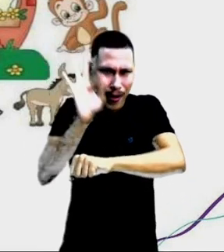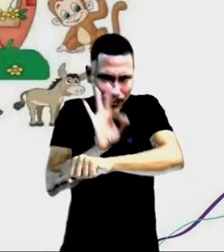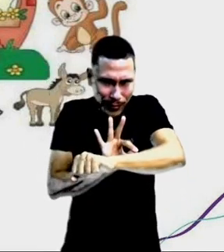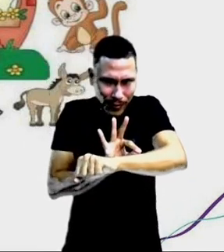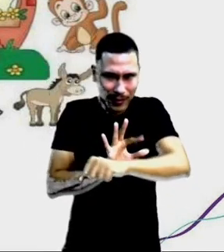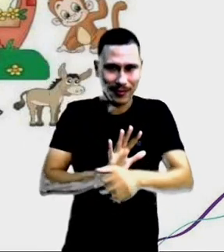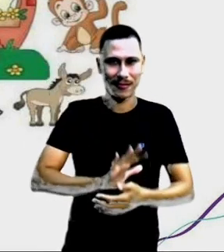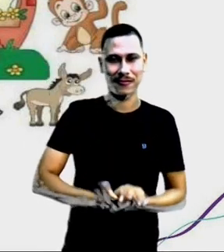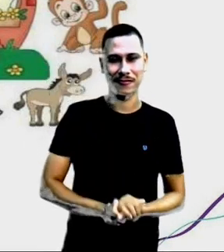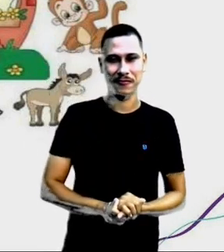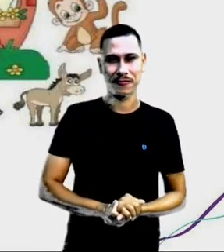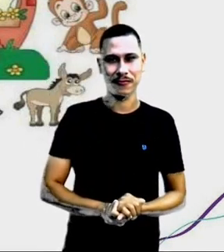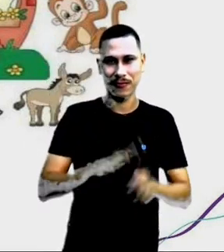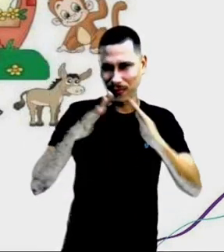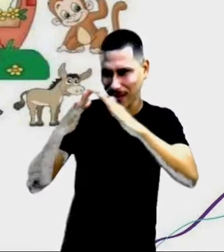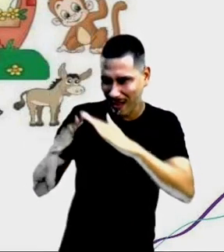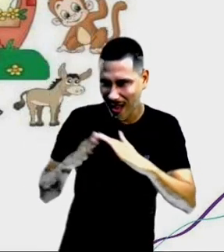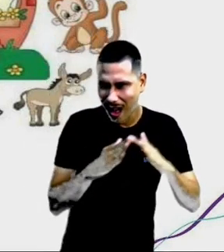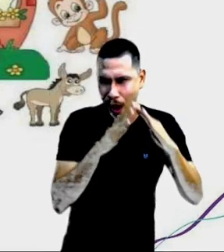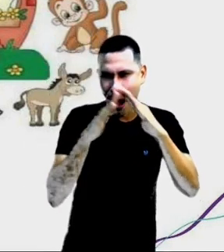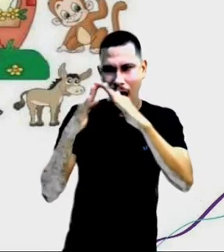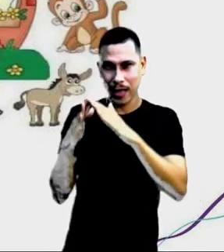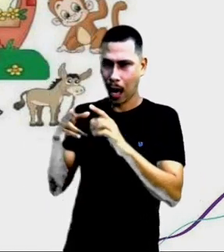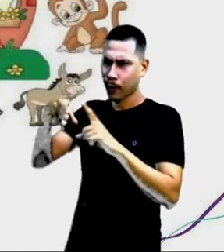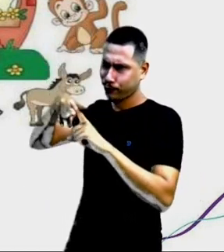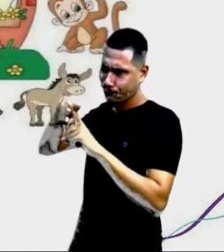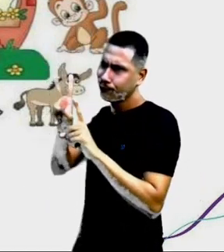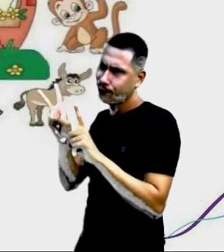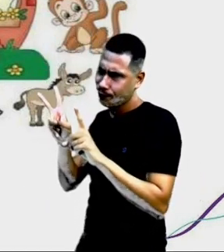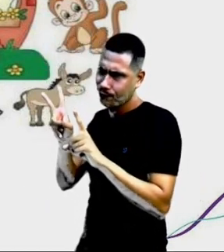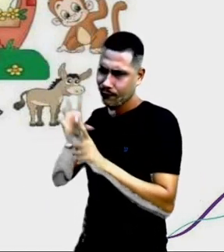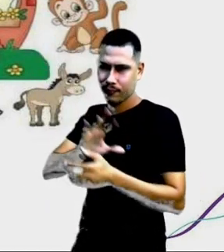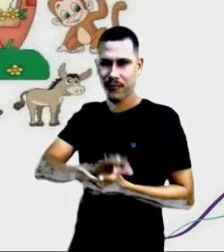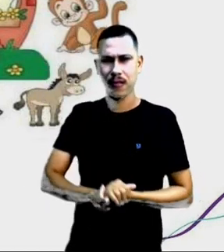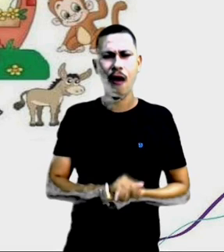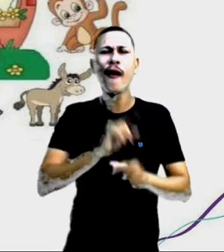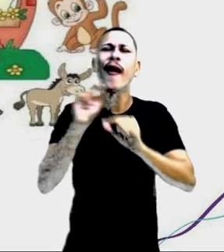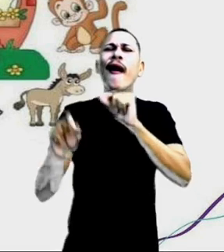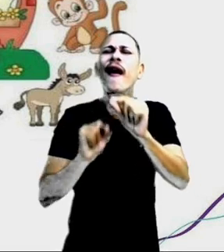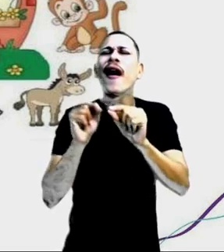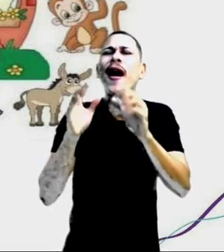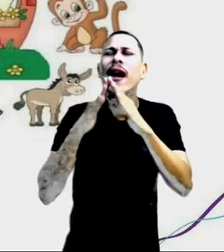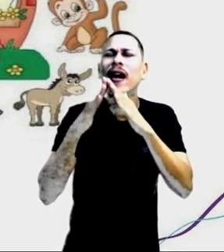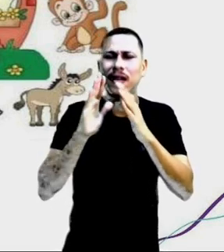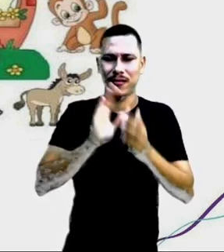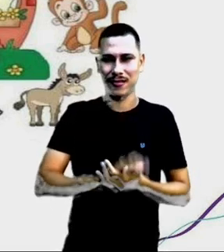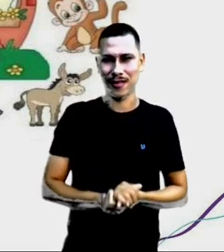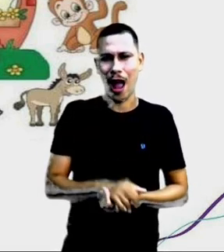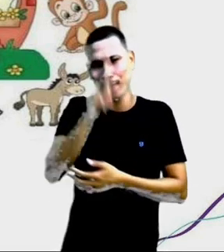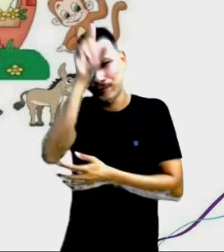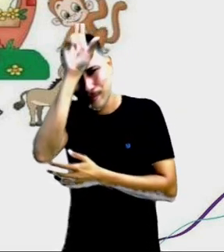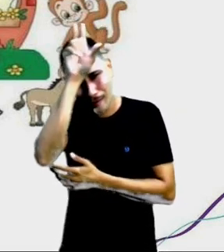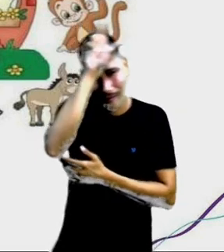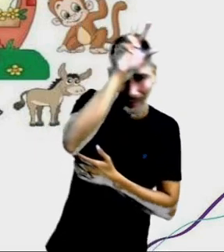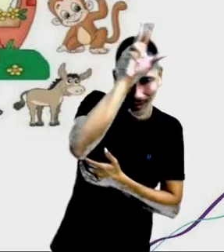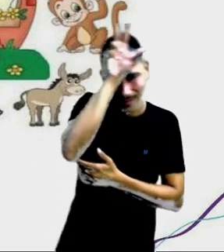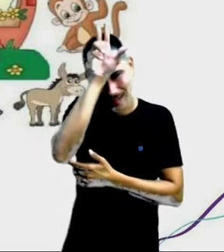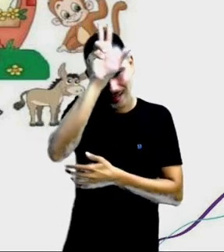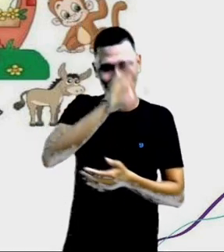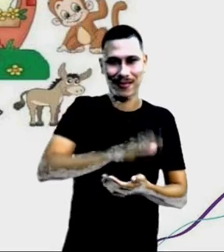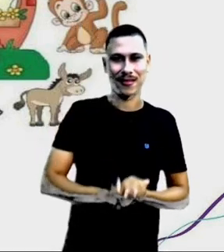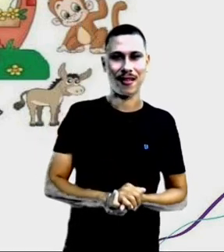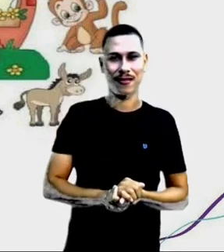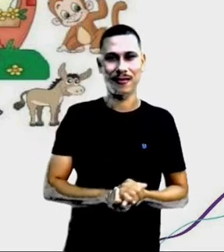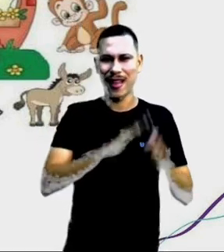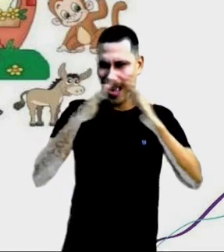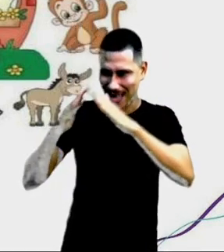abelha. Essa casa é de lata. Quem mora nela é a barata.